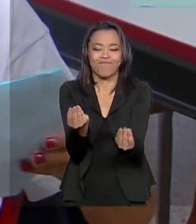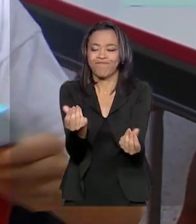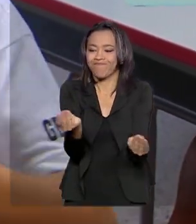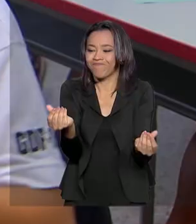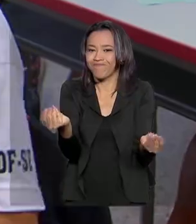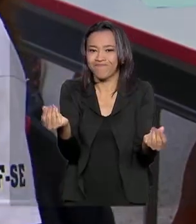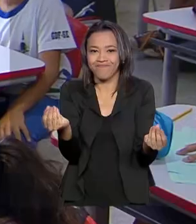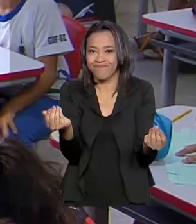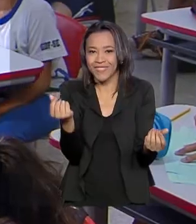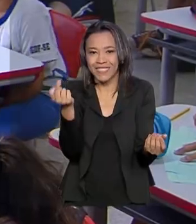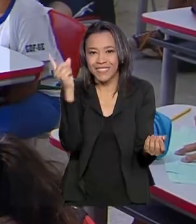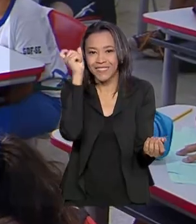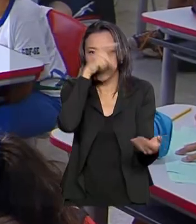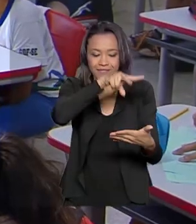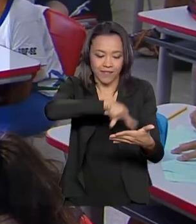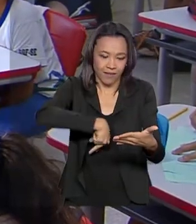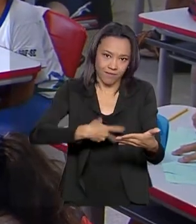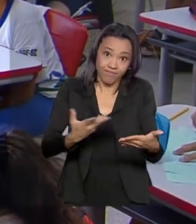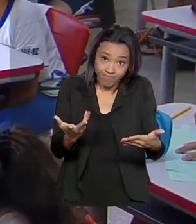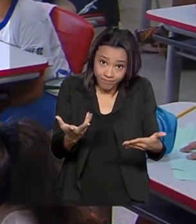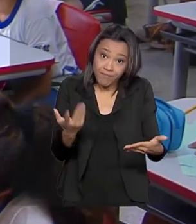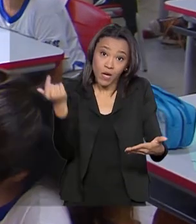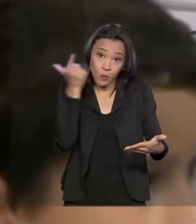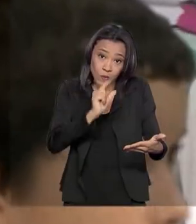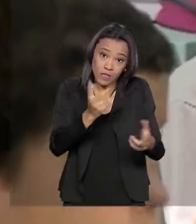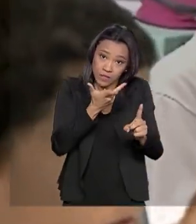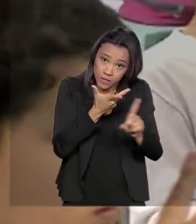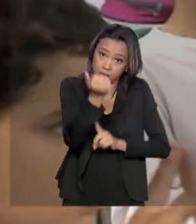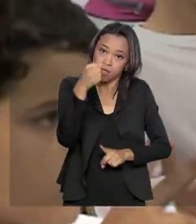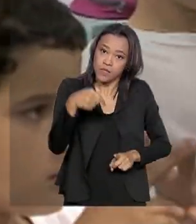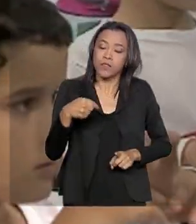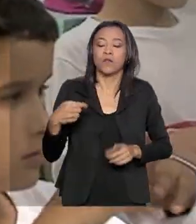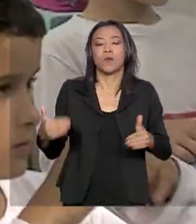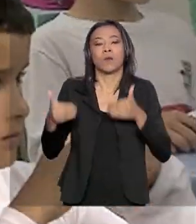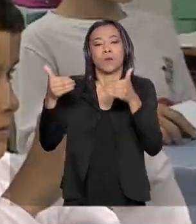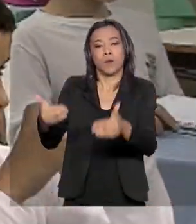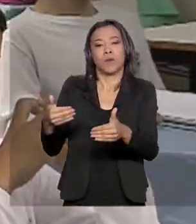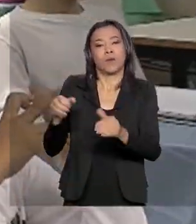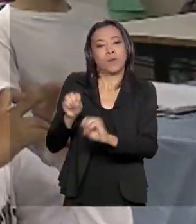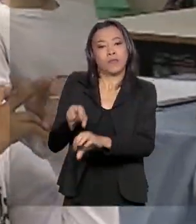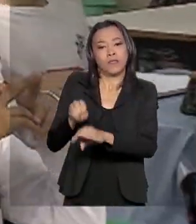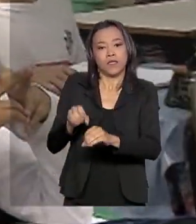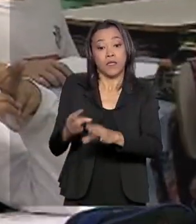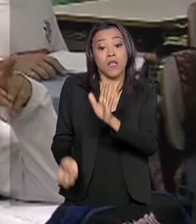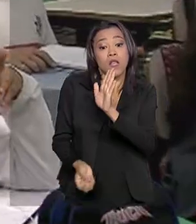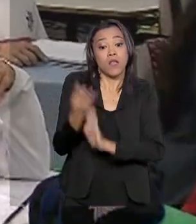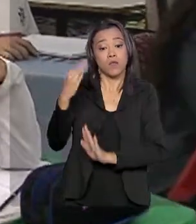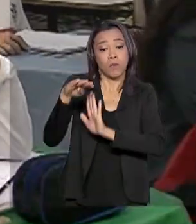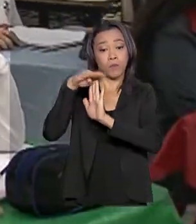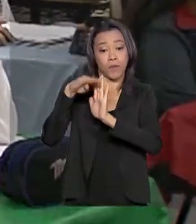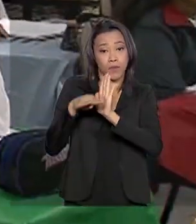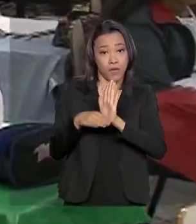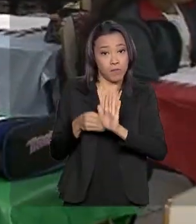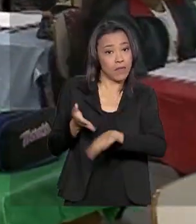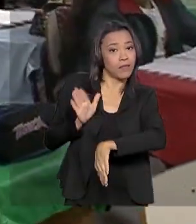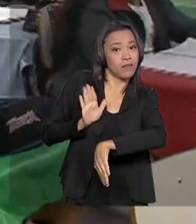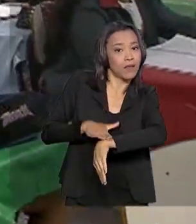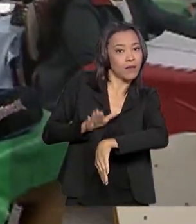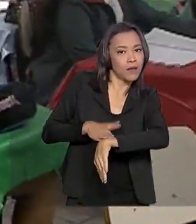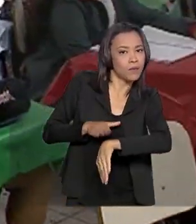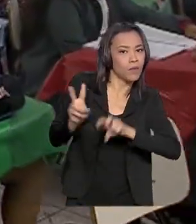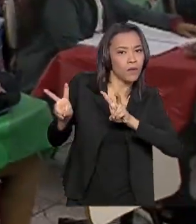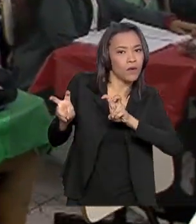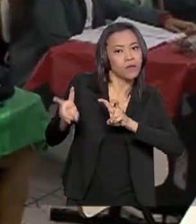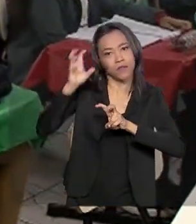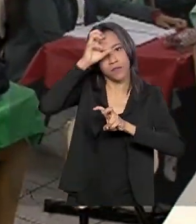na hora de ler. Para enfrentar essa realidade, o Ministério da Educação lançou o programa Tempo de Aprender com um